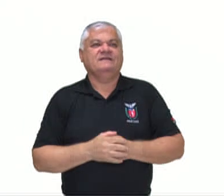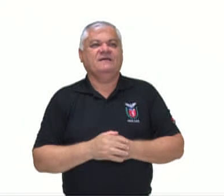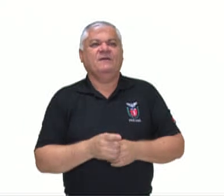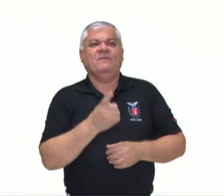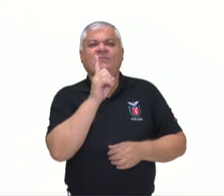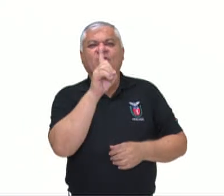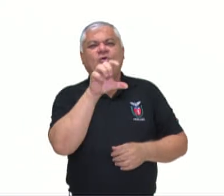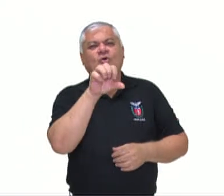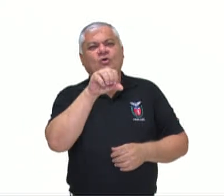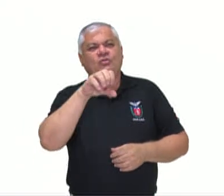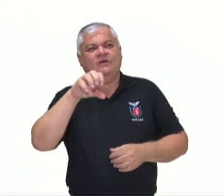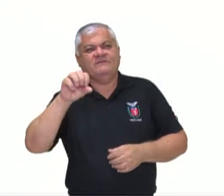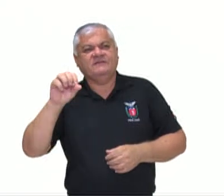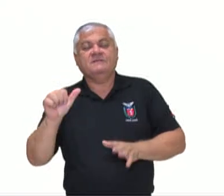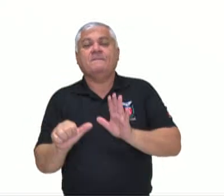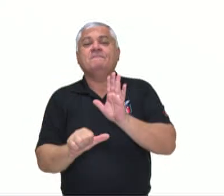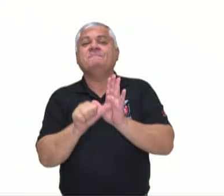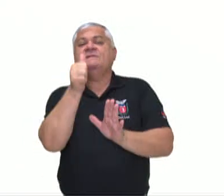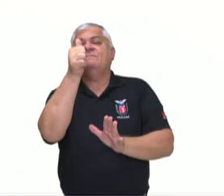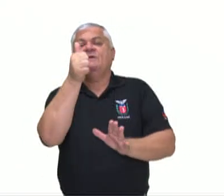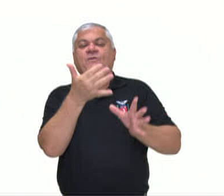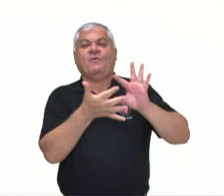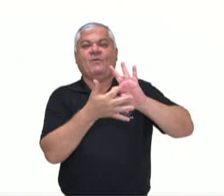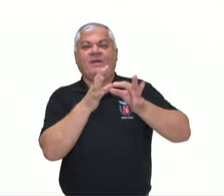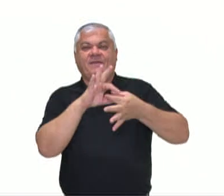ele tem a sua primeira